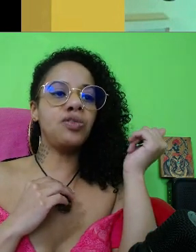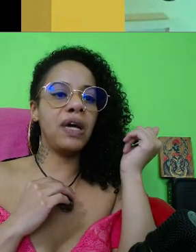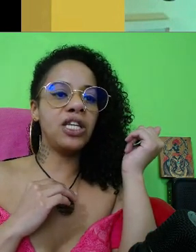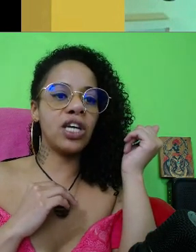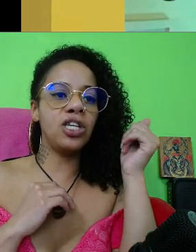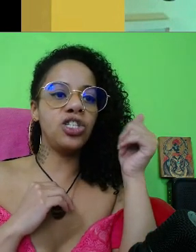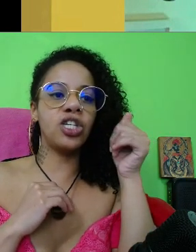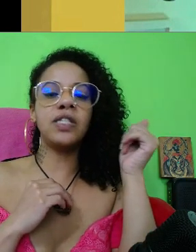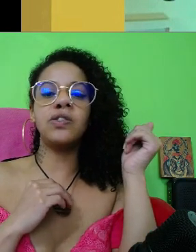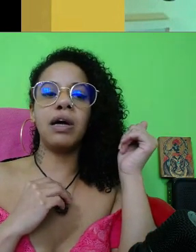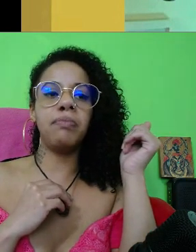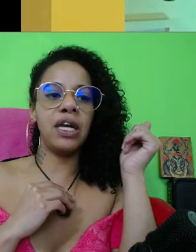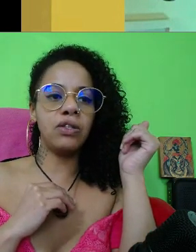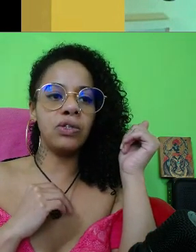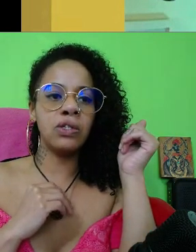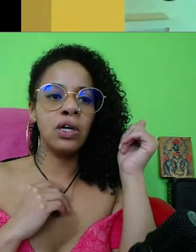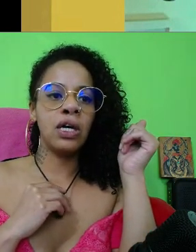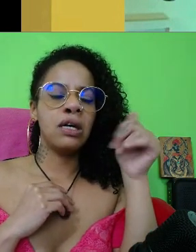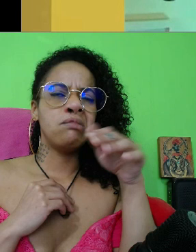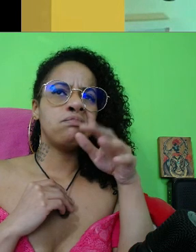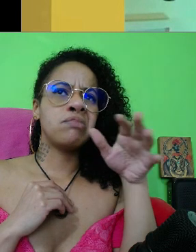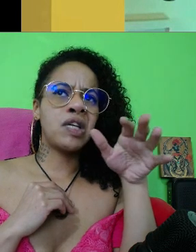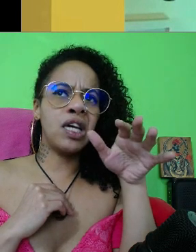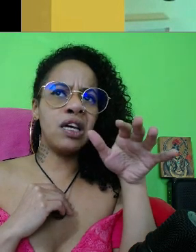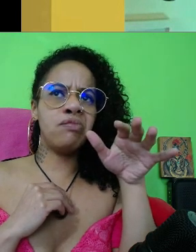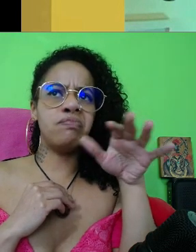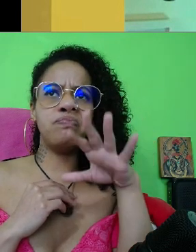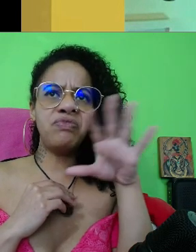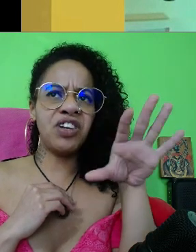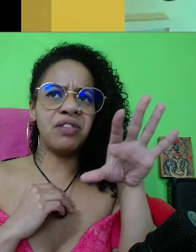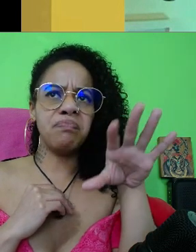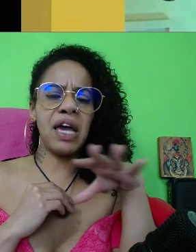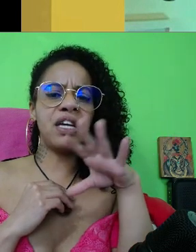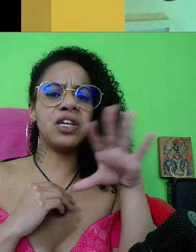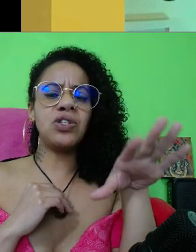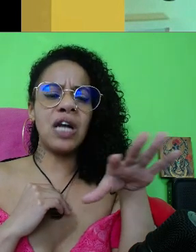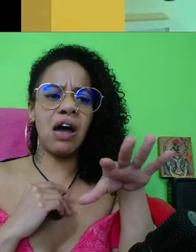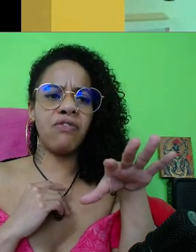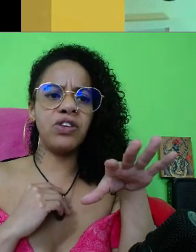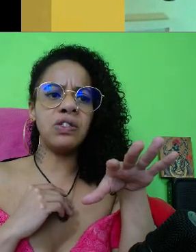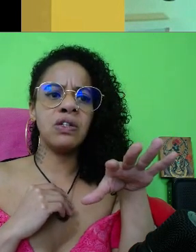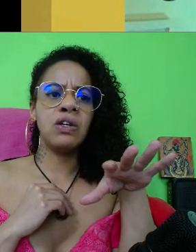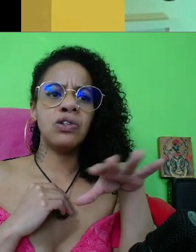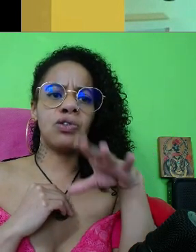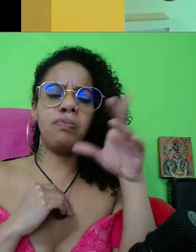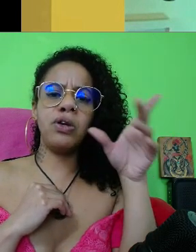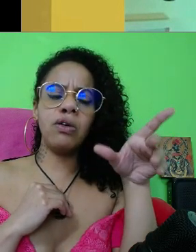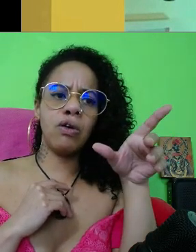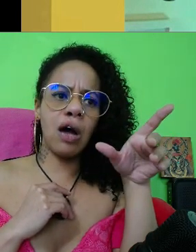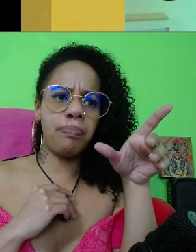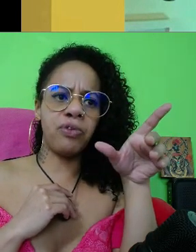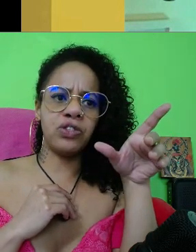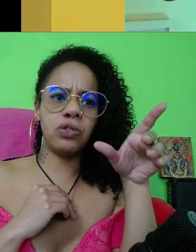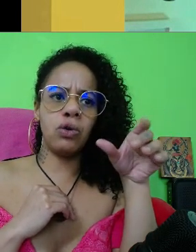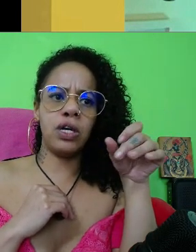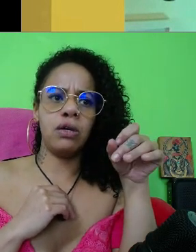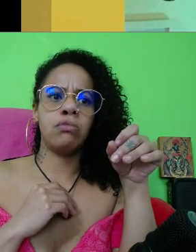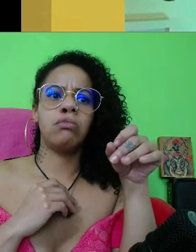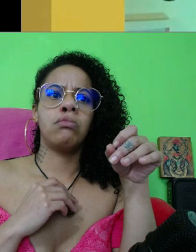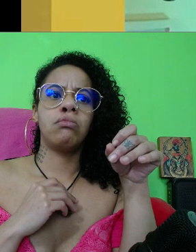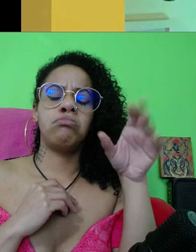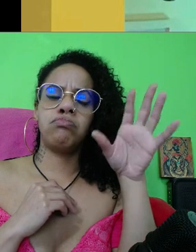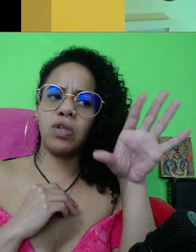recentemente aí direcionamentos que enfim bem questionáveis sobre a